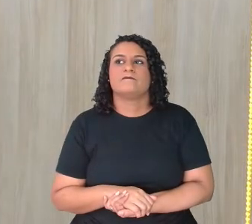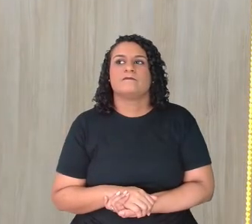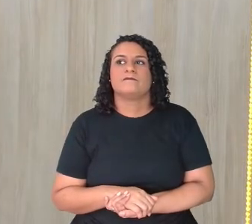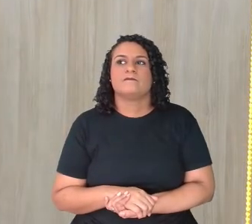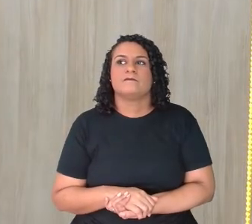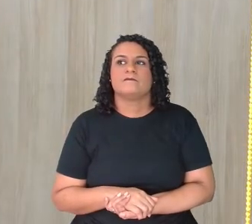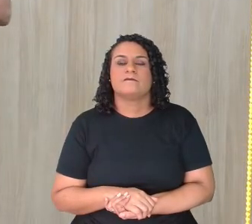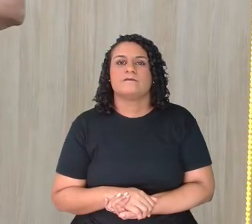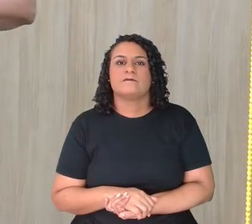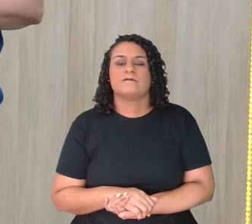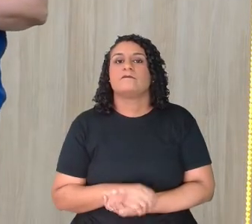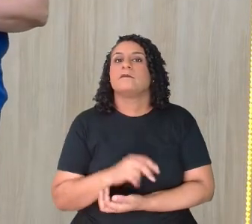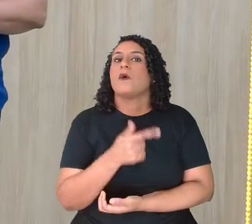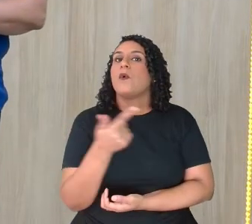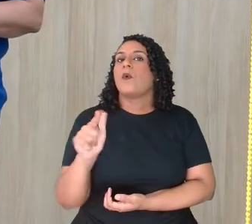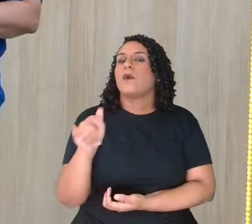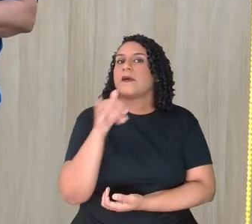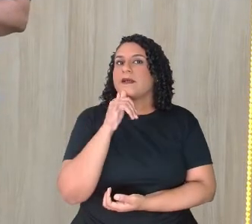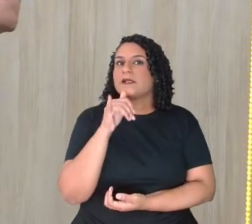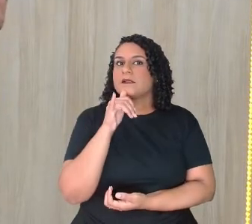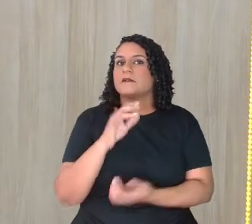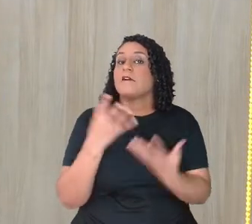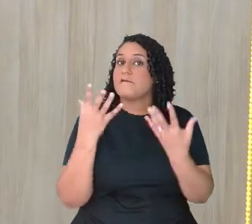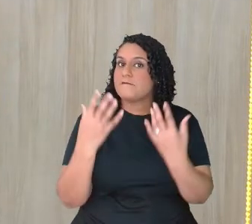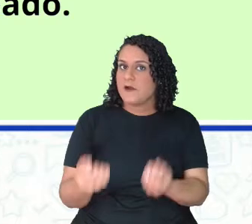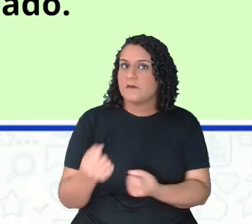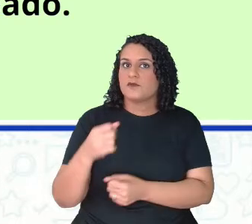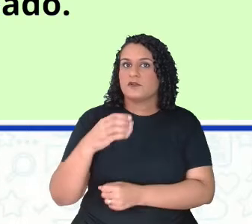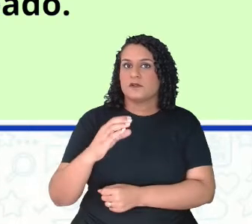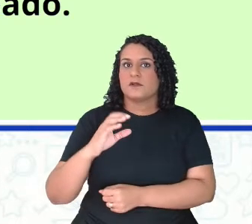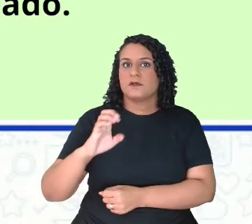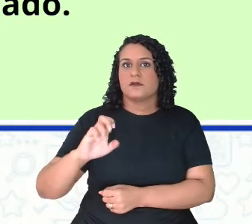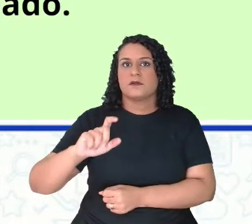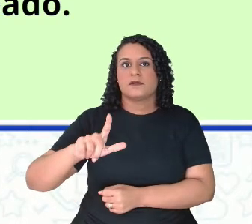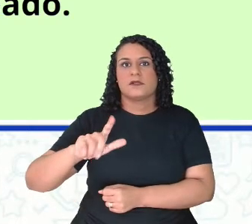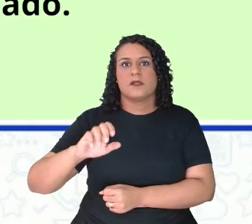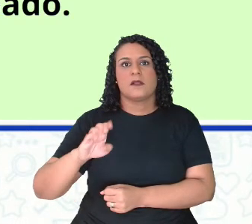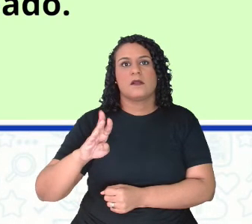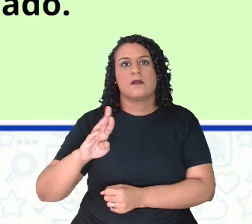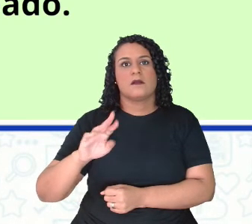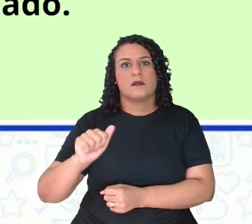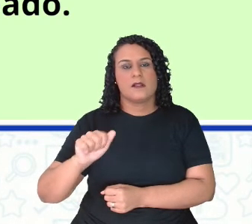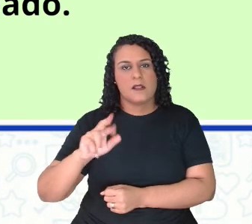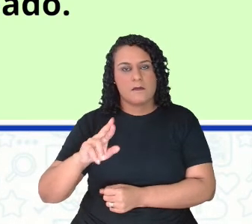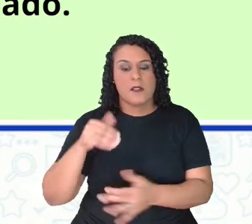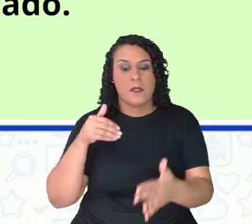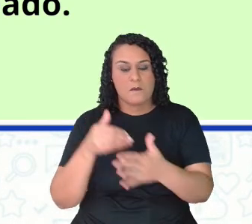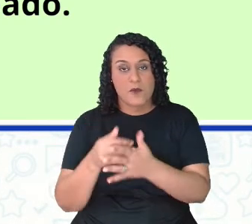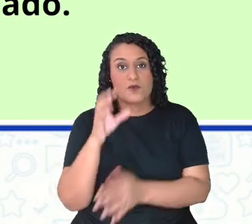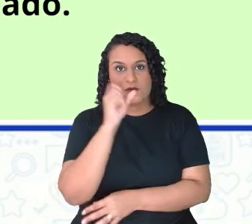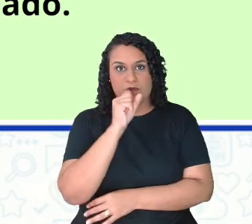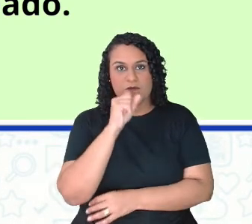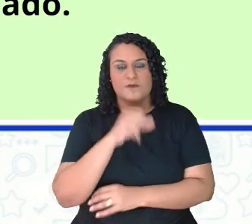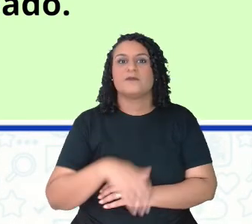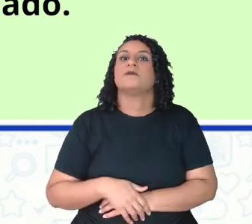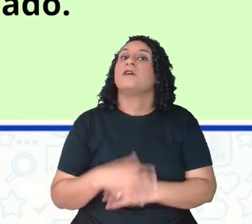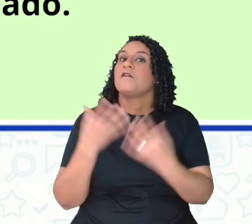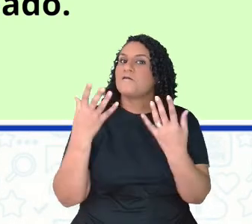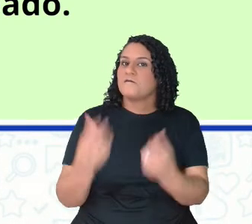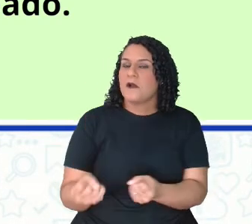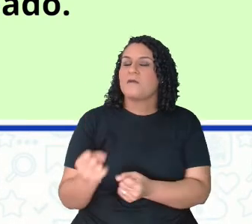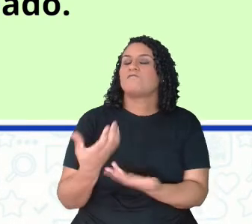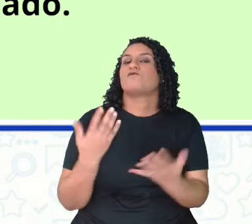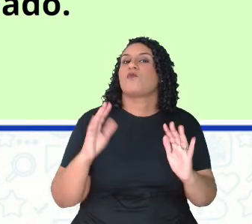E aí temos outro exemplo aqui. Vamos celebrar seu aniversário no próximo sábado. Vamos comemorar o